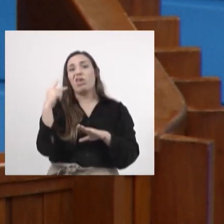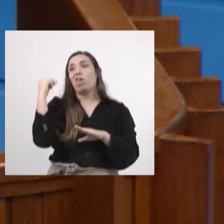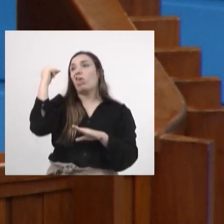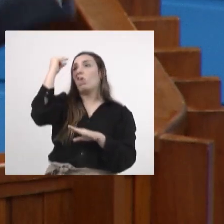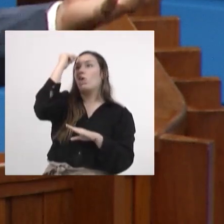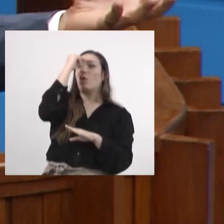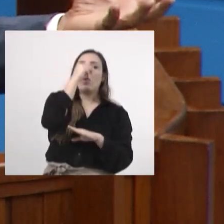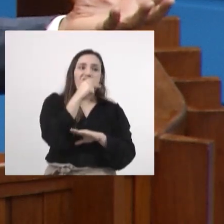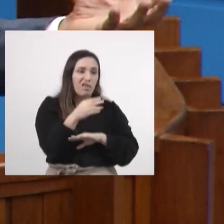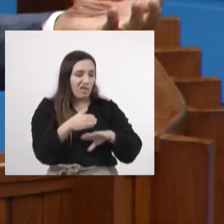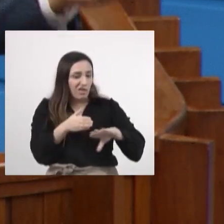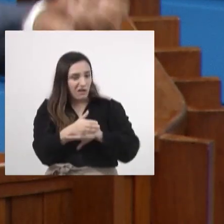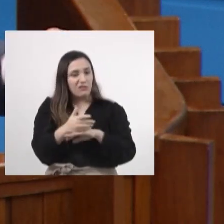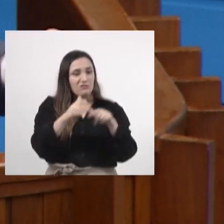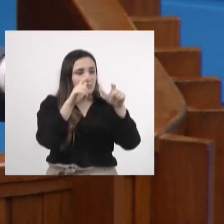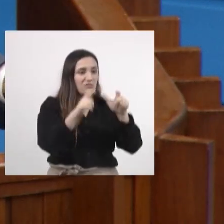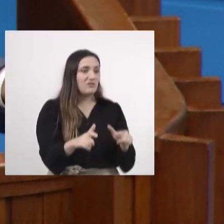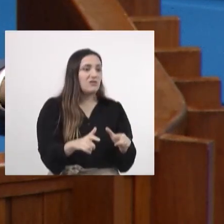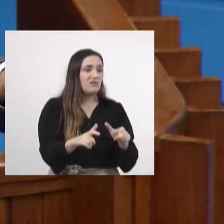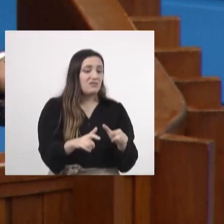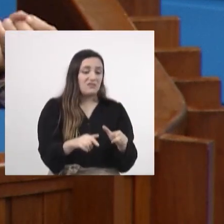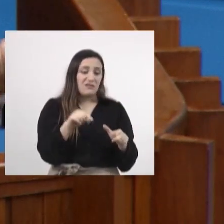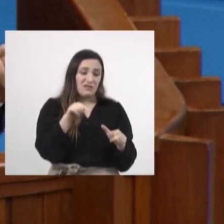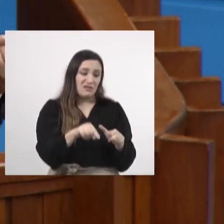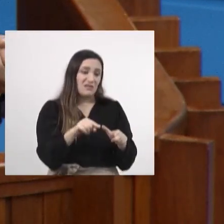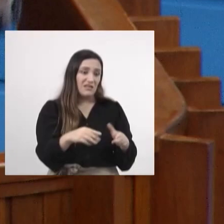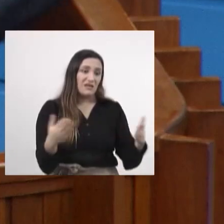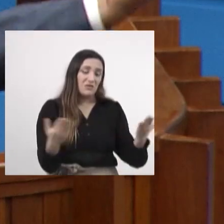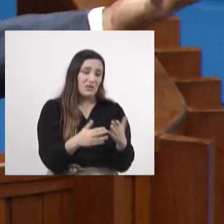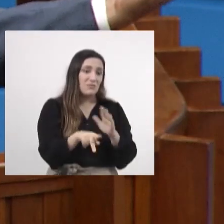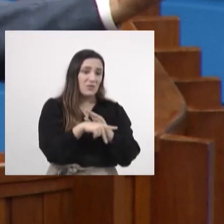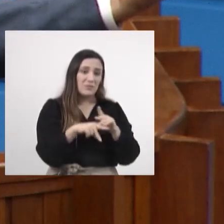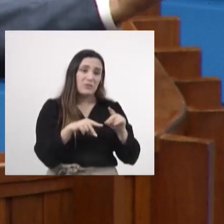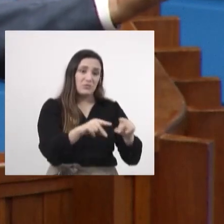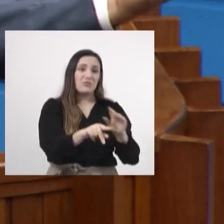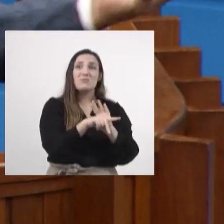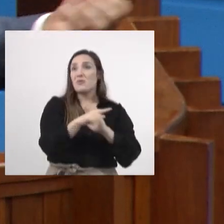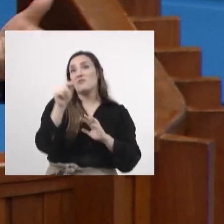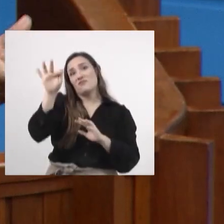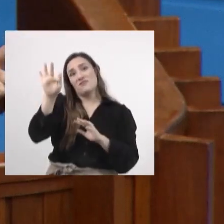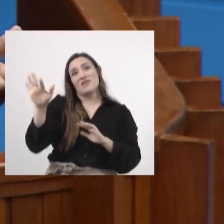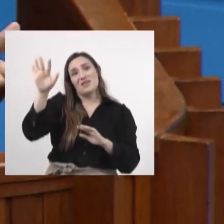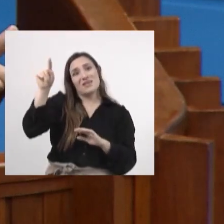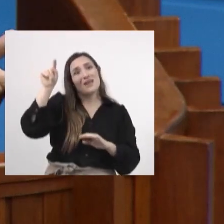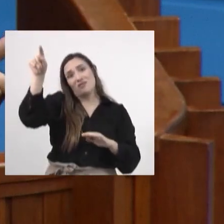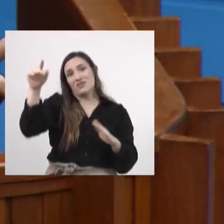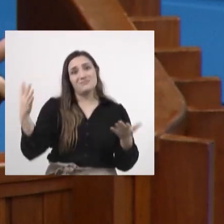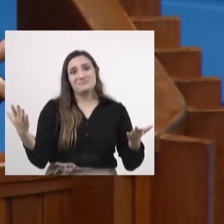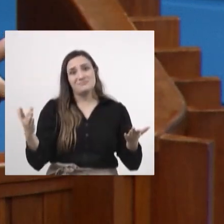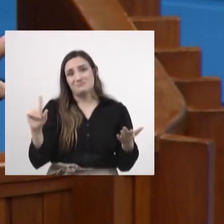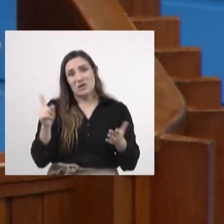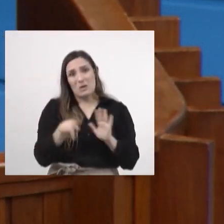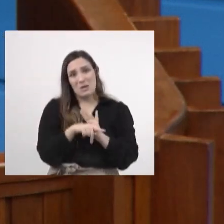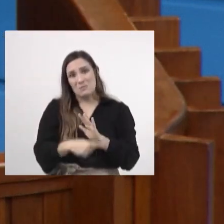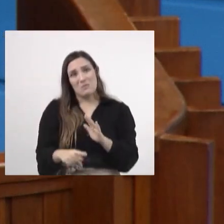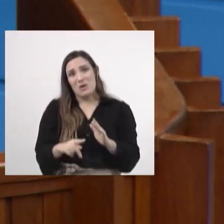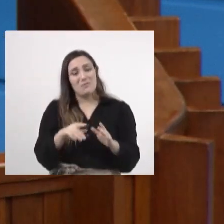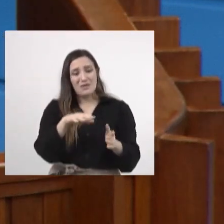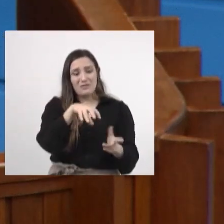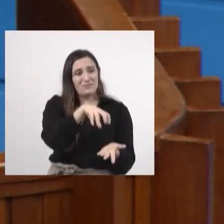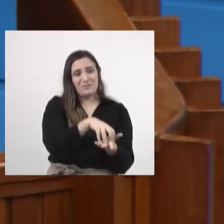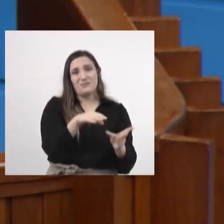para invadir uma terra para que ela transforme em pública da União. E o índio vai usar.